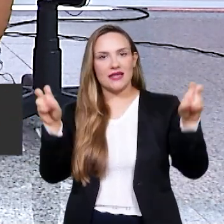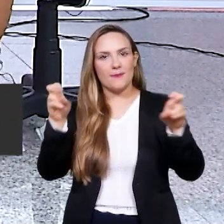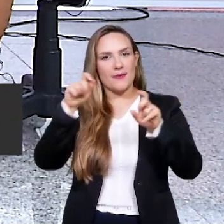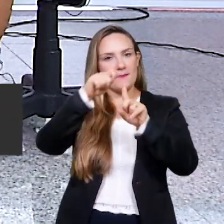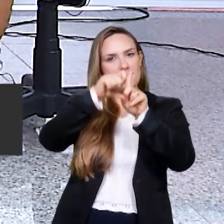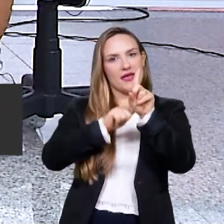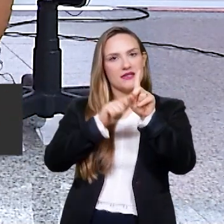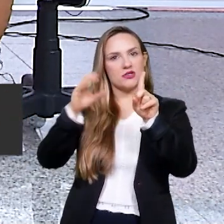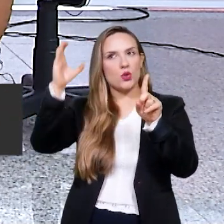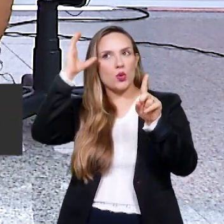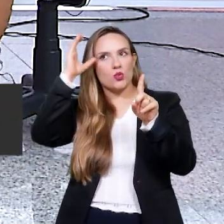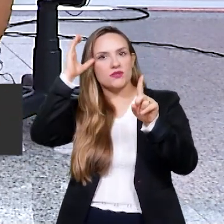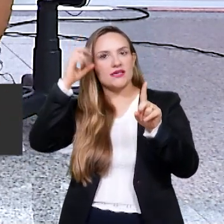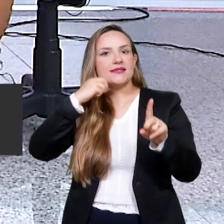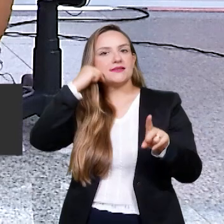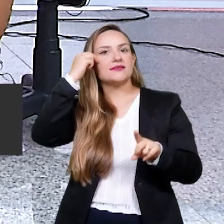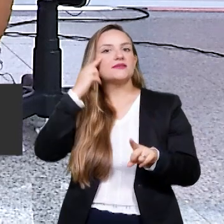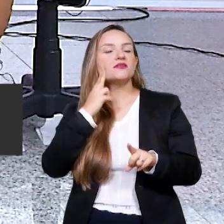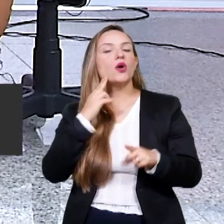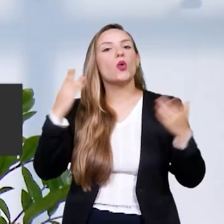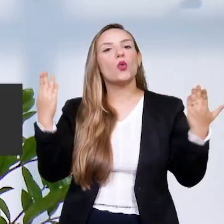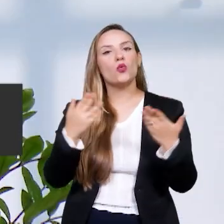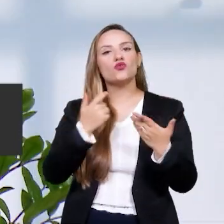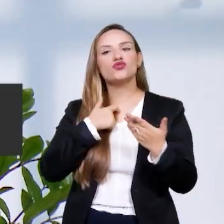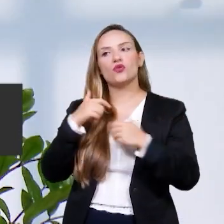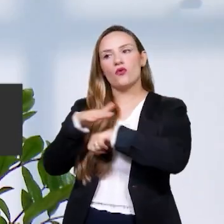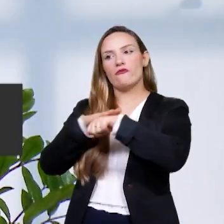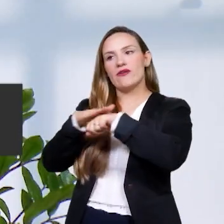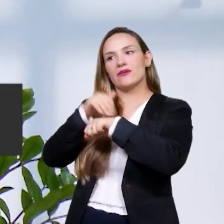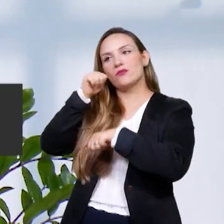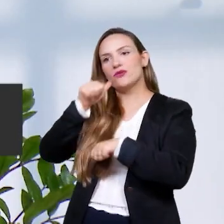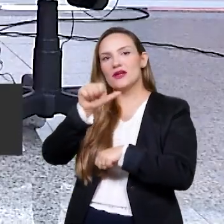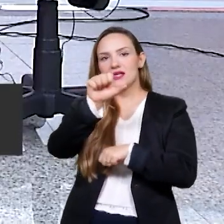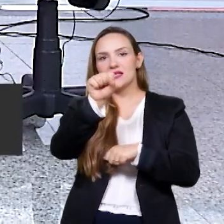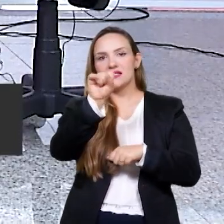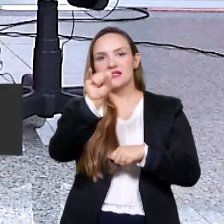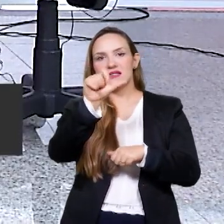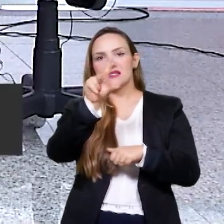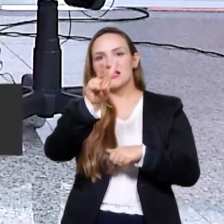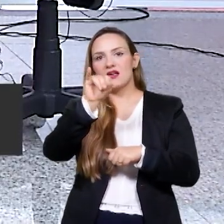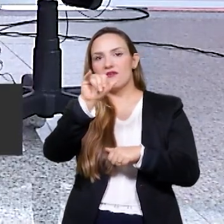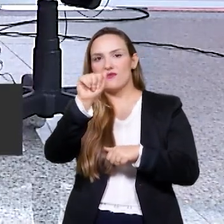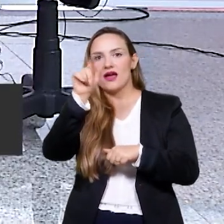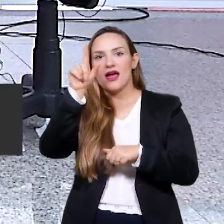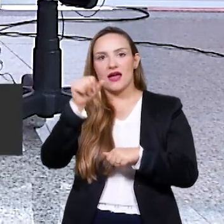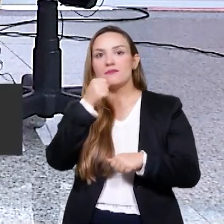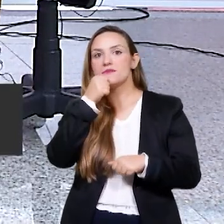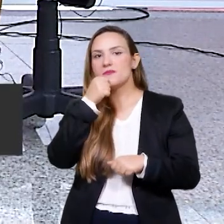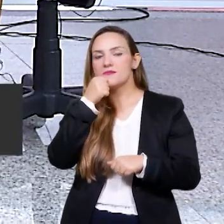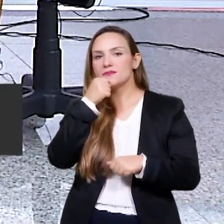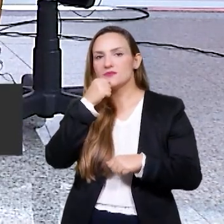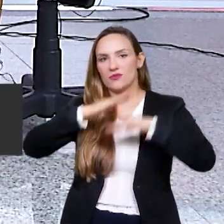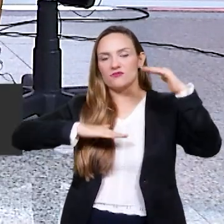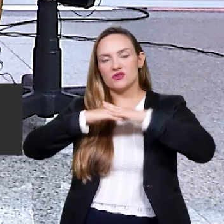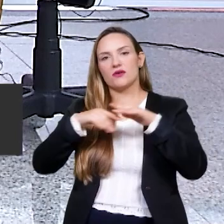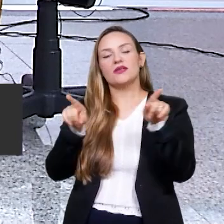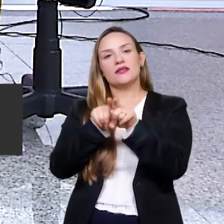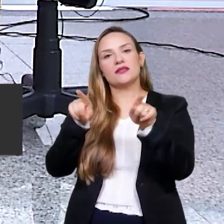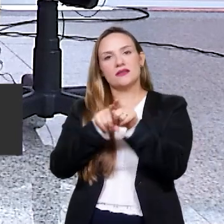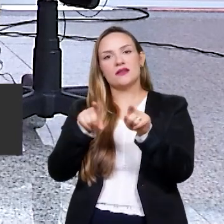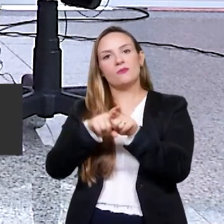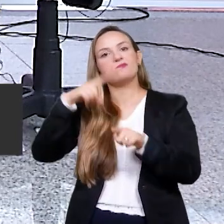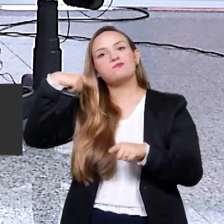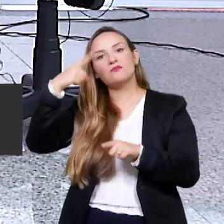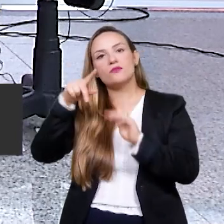negra. E aqui comigo, sobre o tema, eu converso com a Silvia Constantino, que é jornalista e também advogada, presidente da Comissão